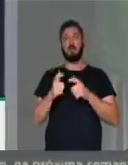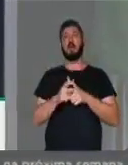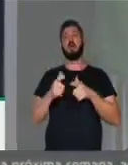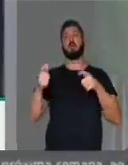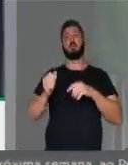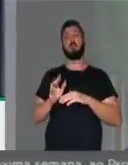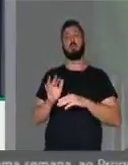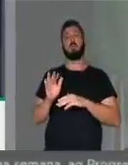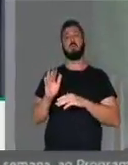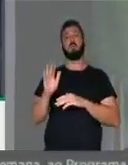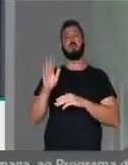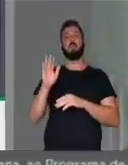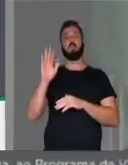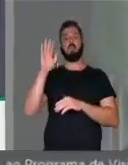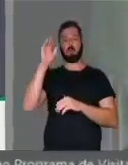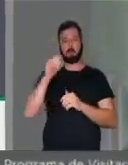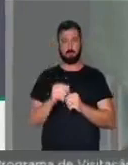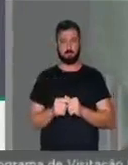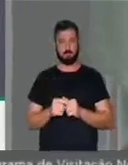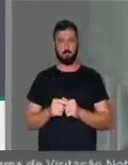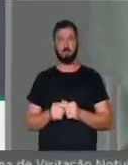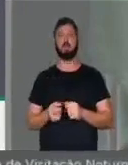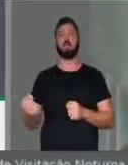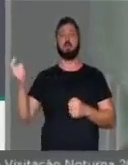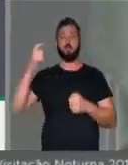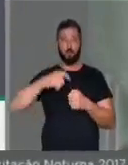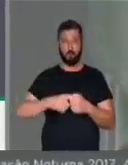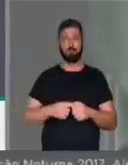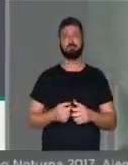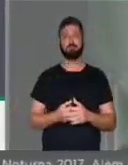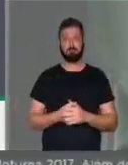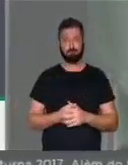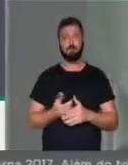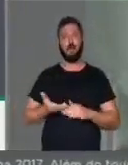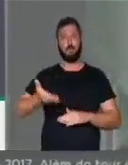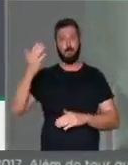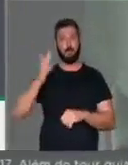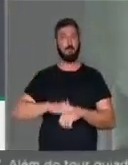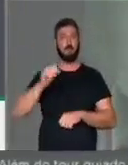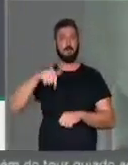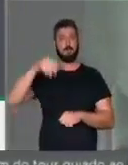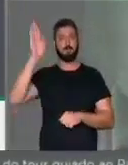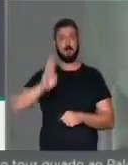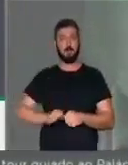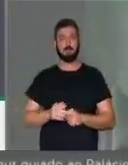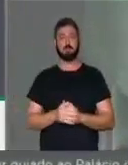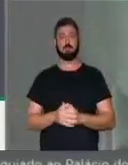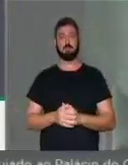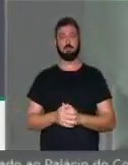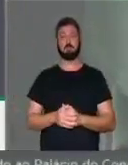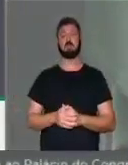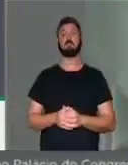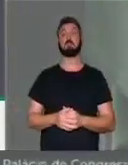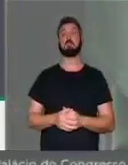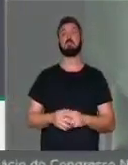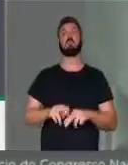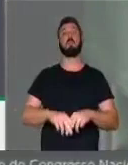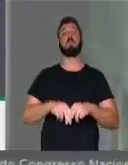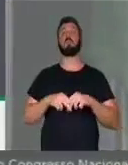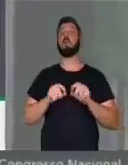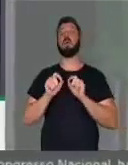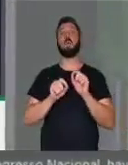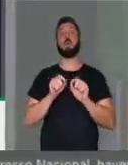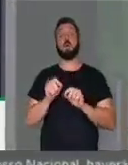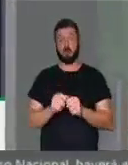gases causadores de efeito estufa voltaram a crescer em nosso país. Isso se deveu